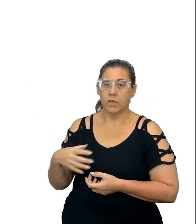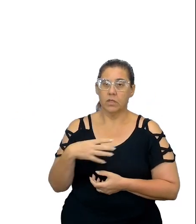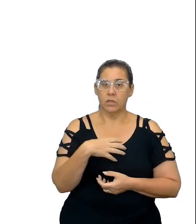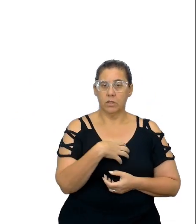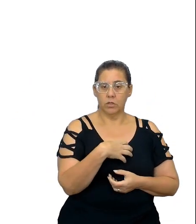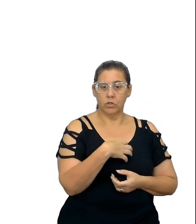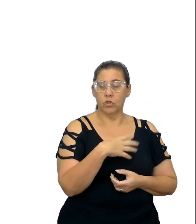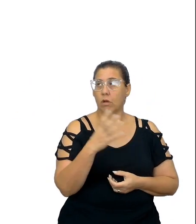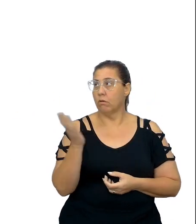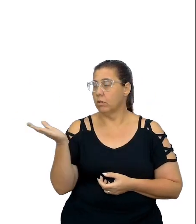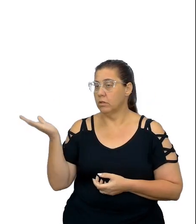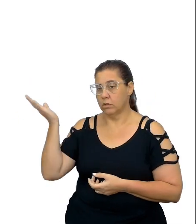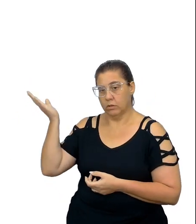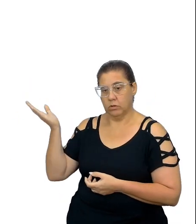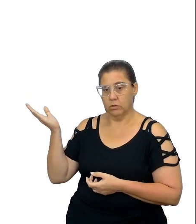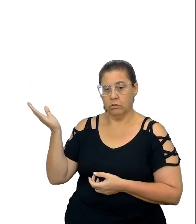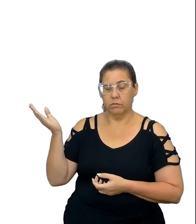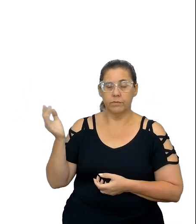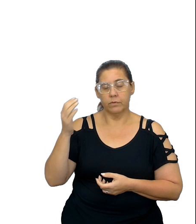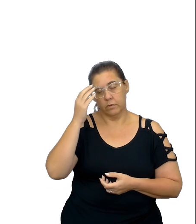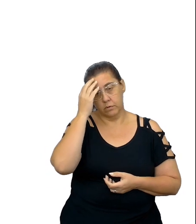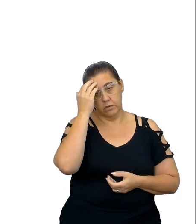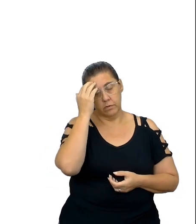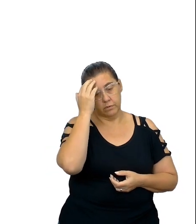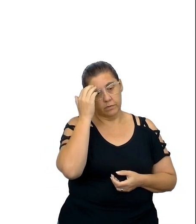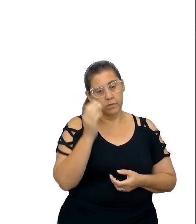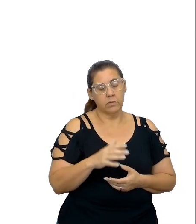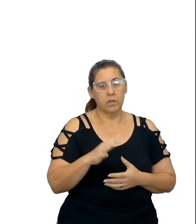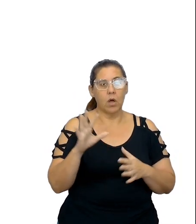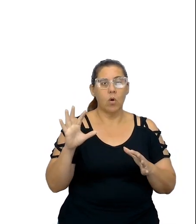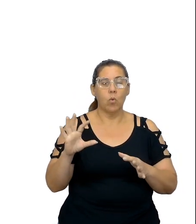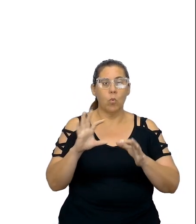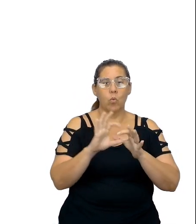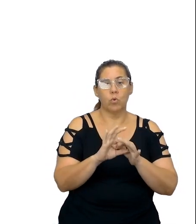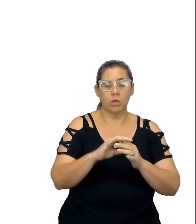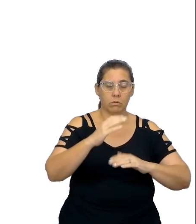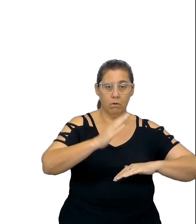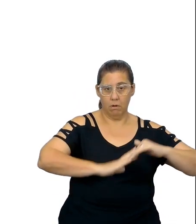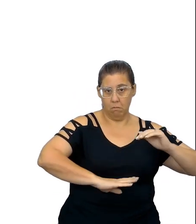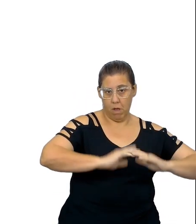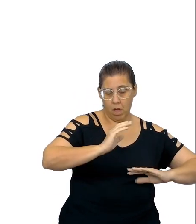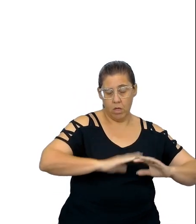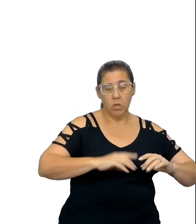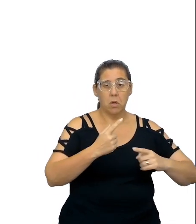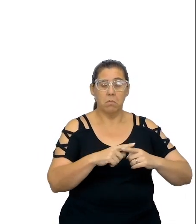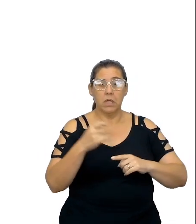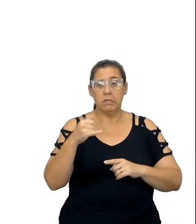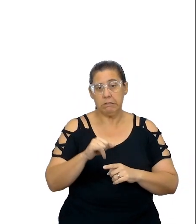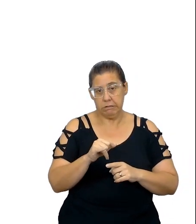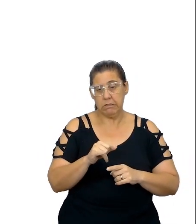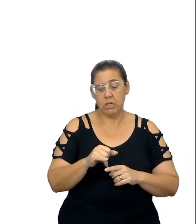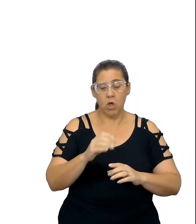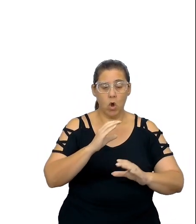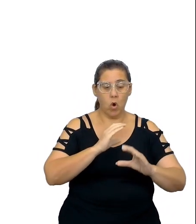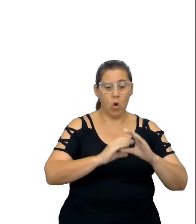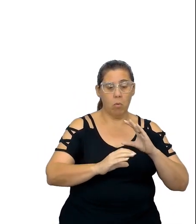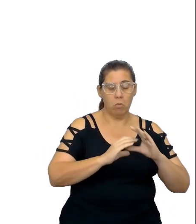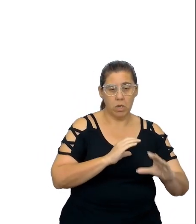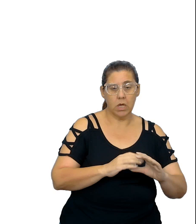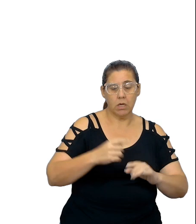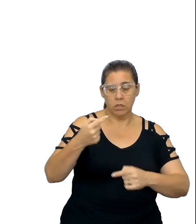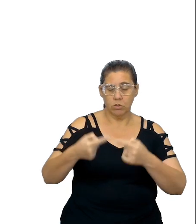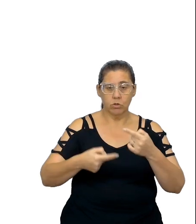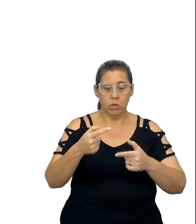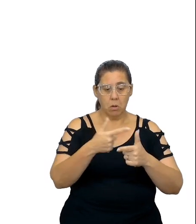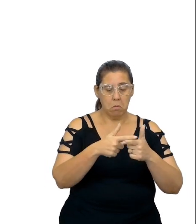formato esquemático que nós colocamos aqui, ele está em conexão com a habilidade, porque se o domínio é comunicação, discussão de